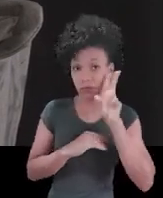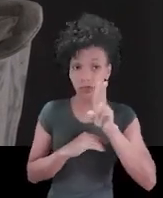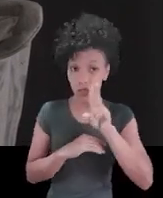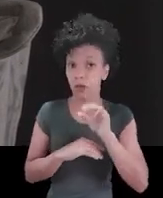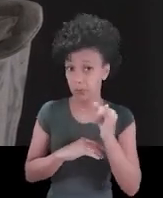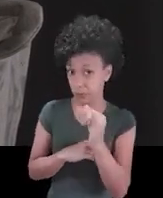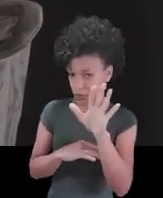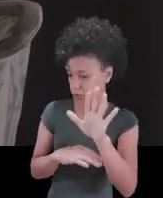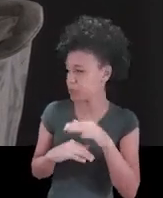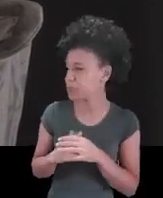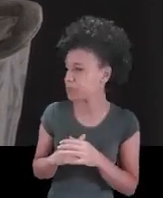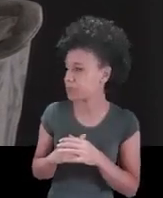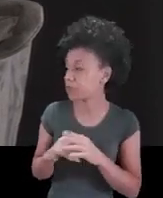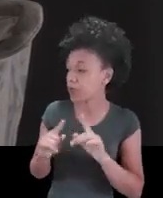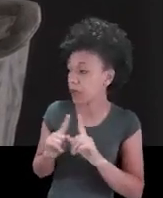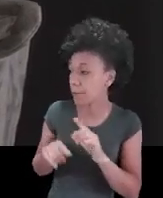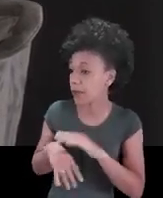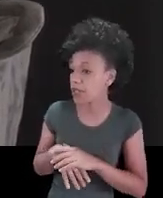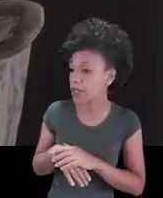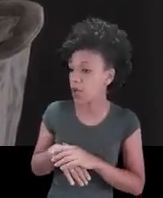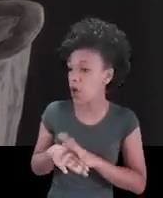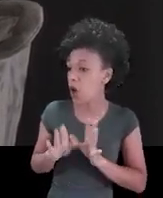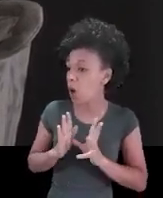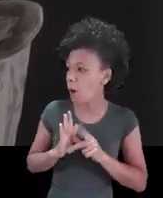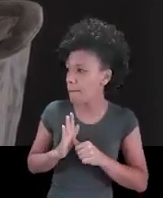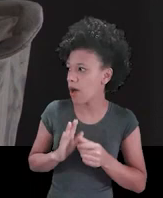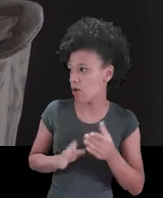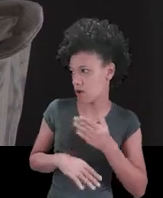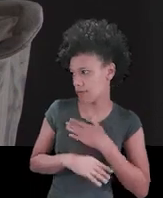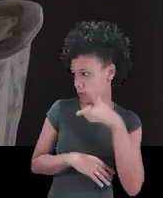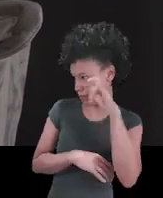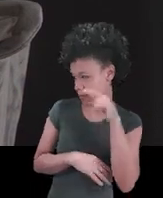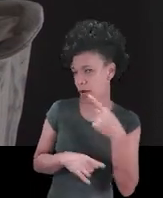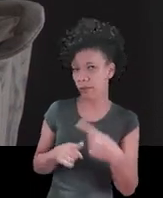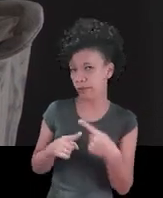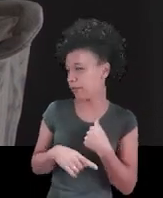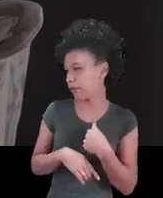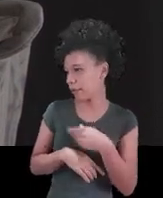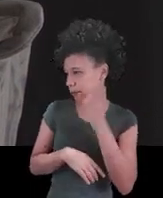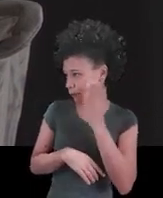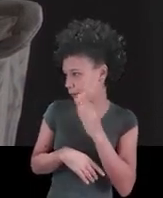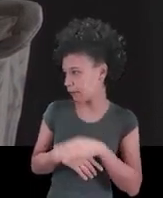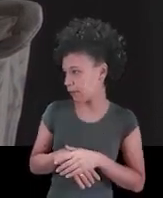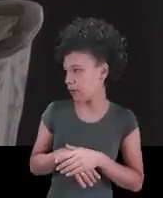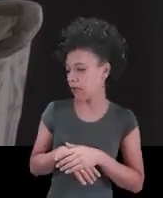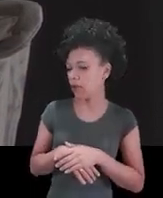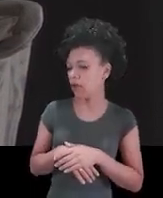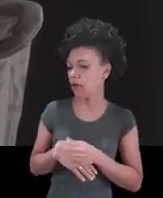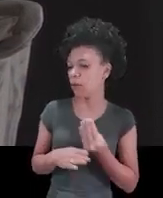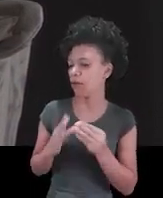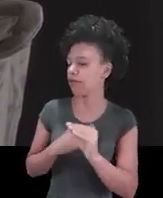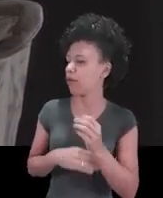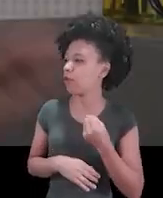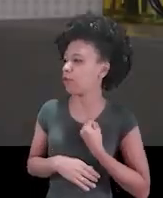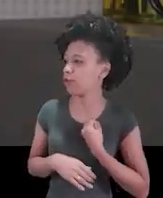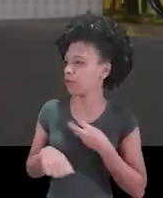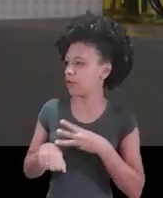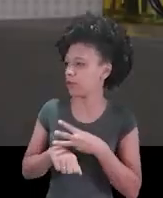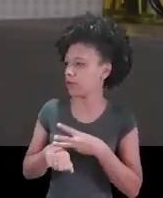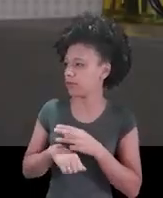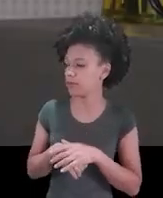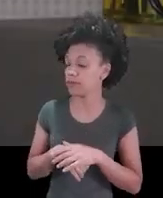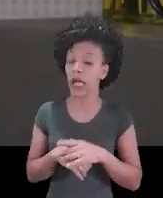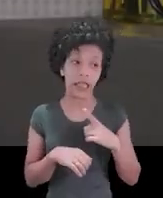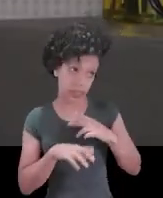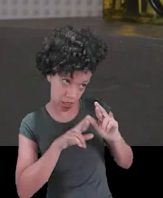me lembro também que eu achei importante roubaram e no Instagram porque eu fui burro fiz a botei o telefone lá e é isso